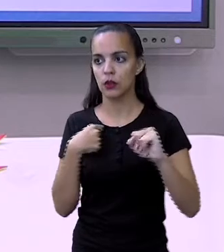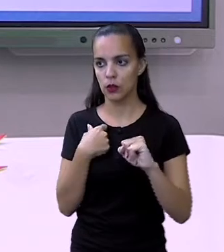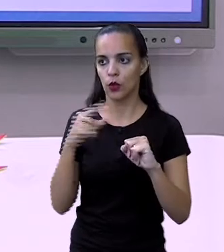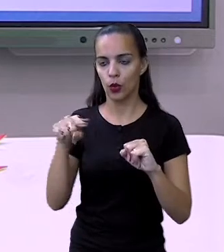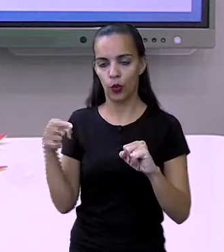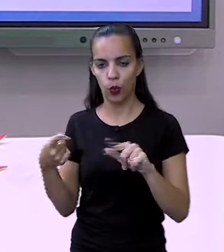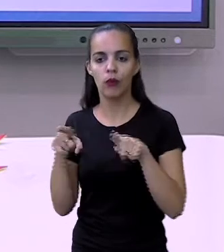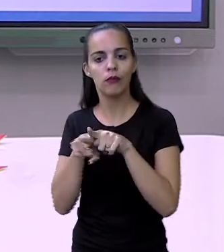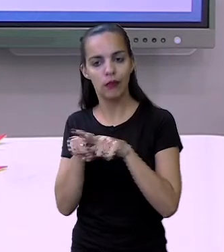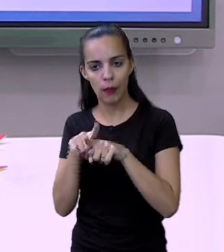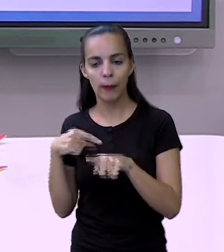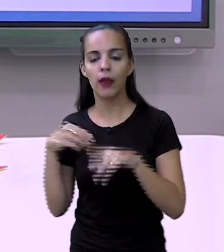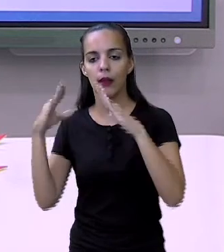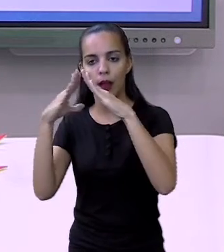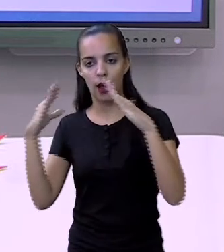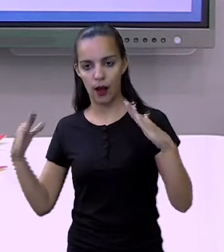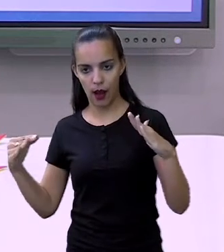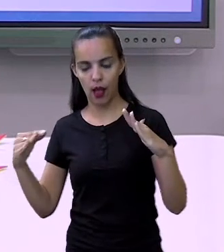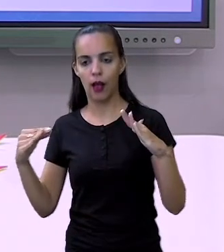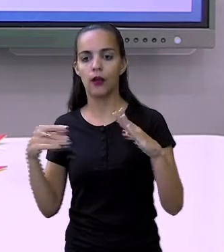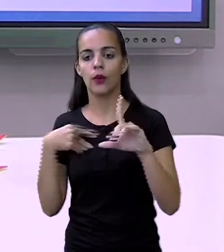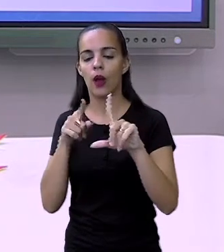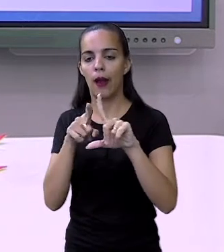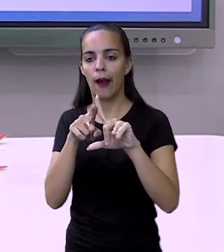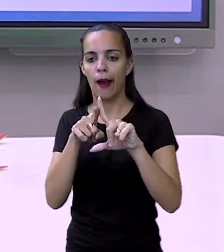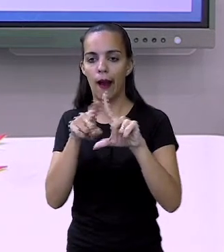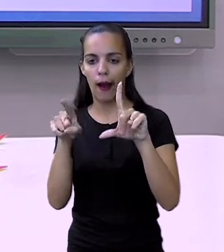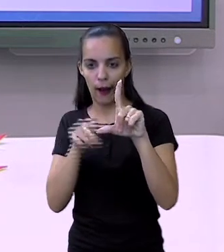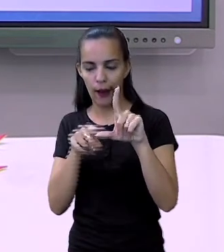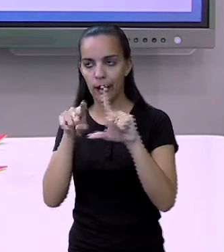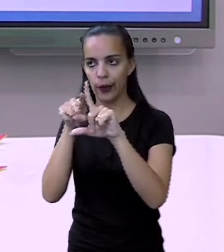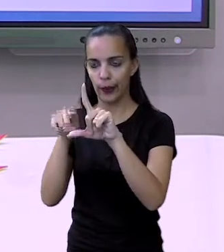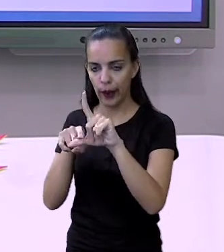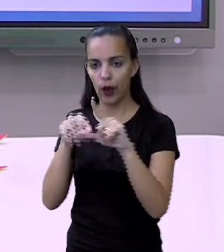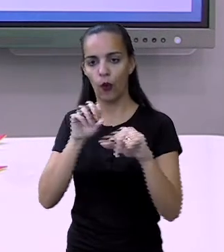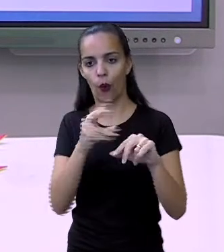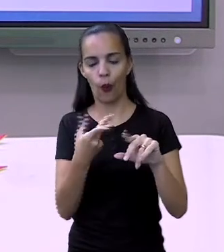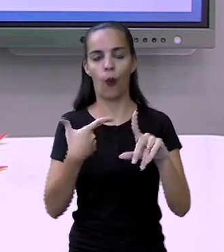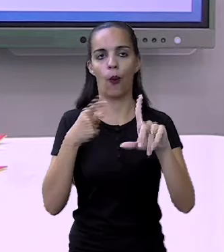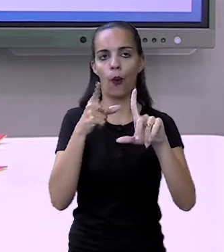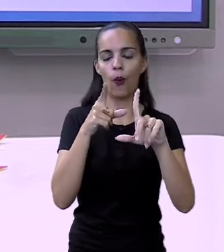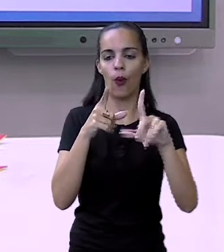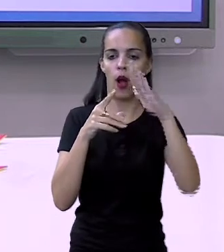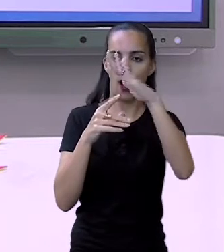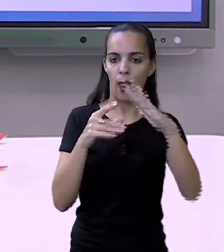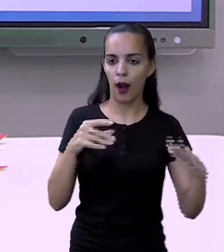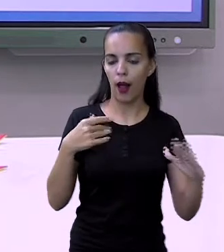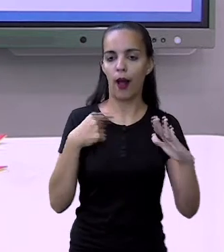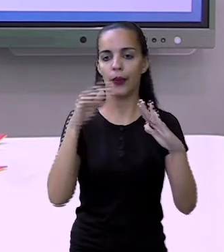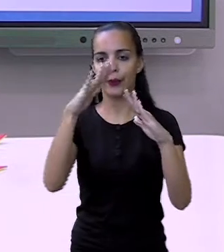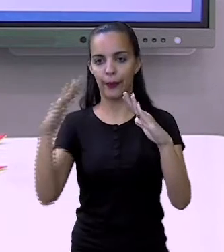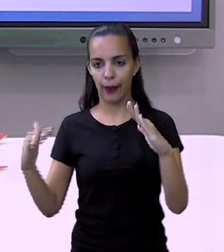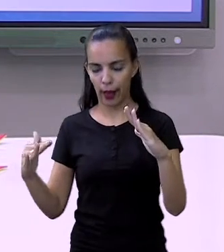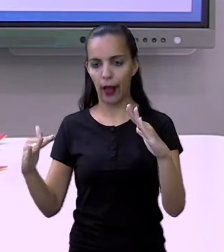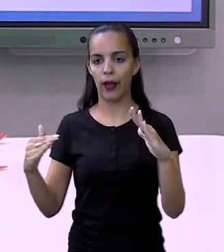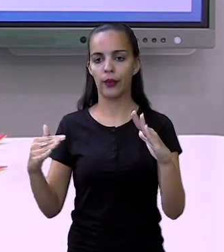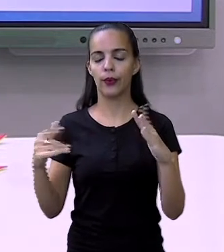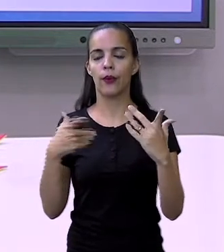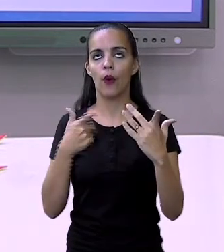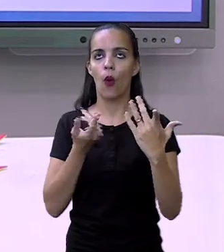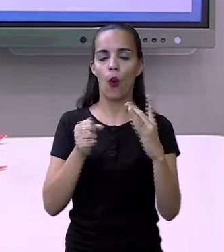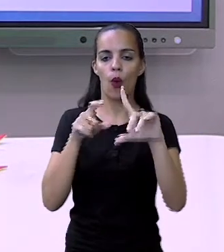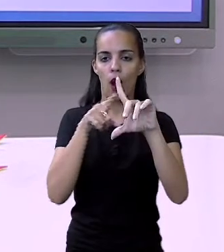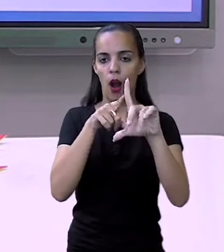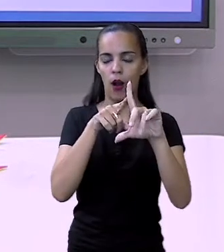Lado, ângulo, lado. Então, primeiro, ângulo, ângulo, eu posso identificar se são